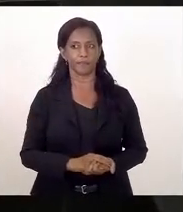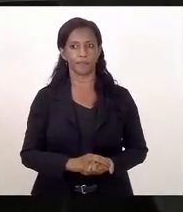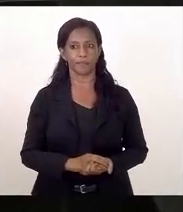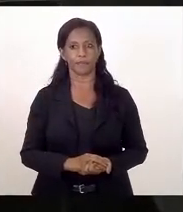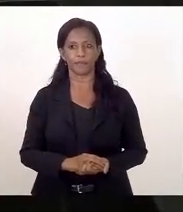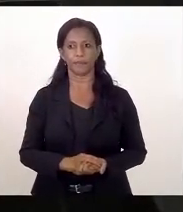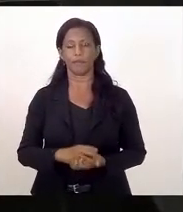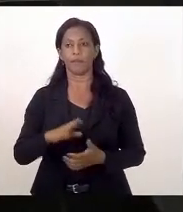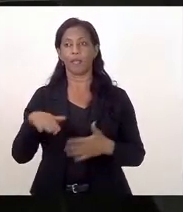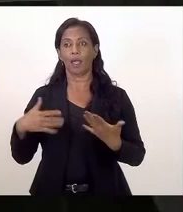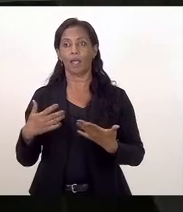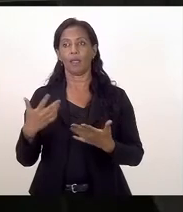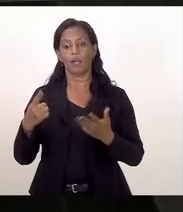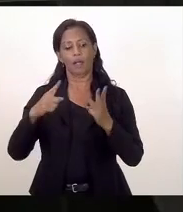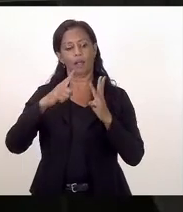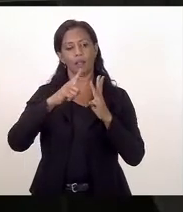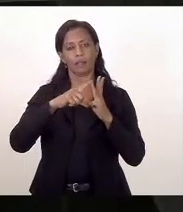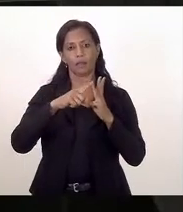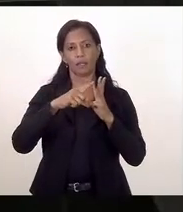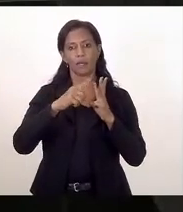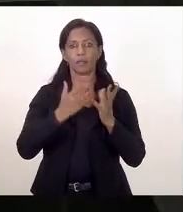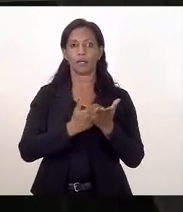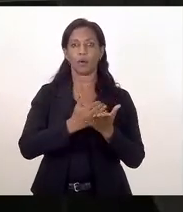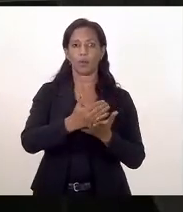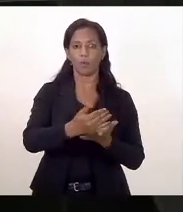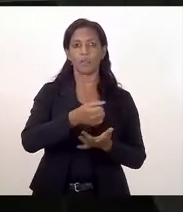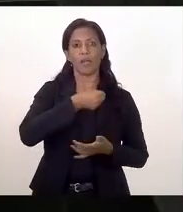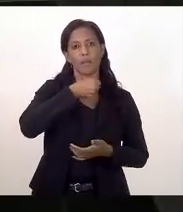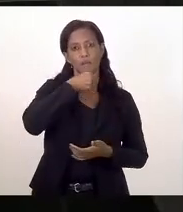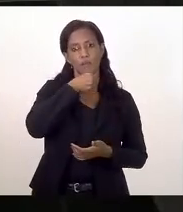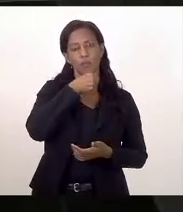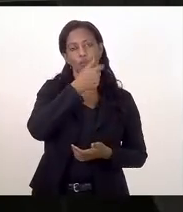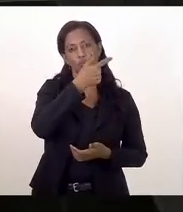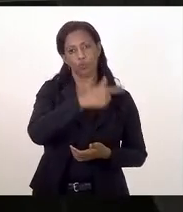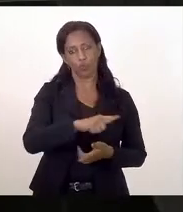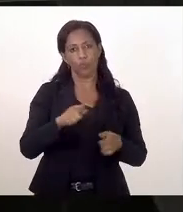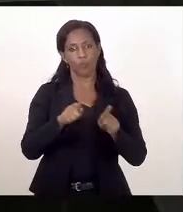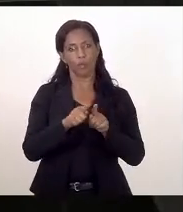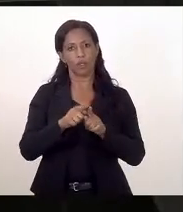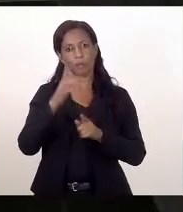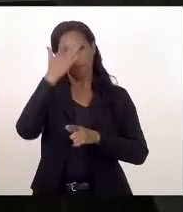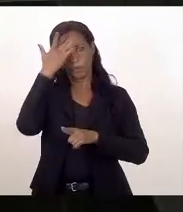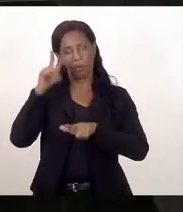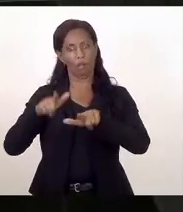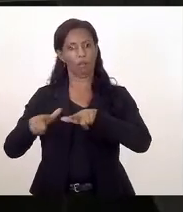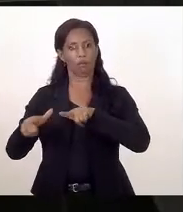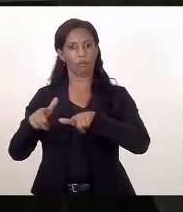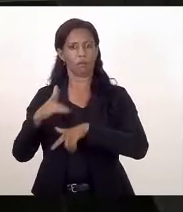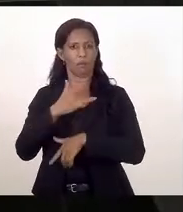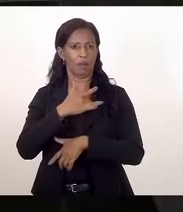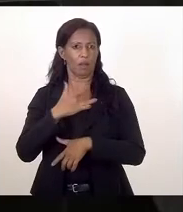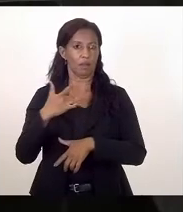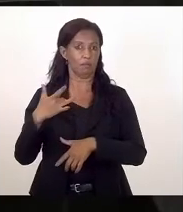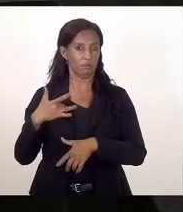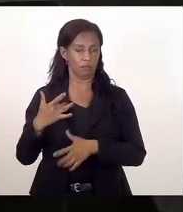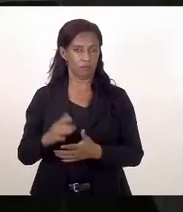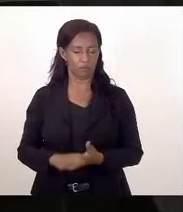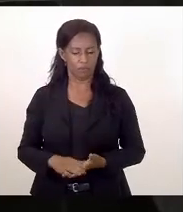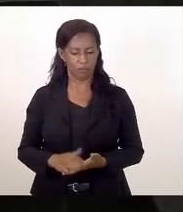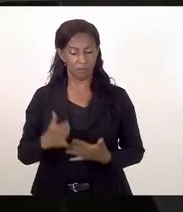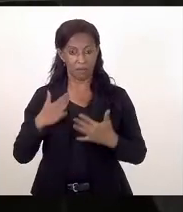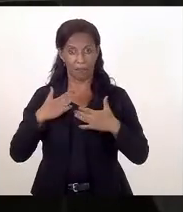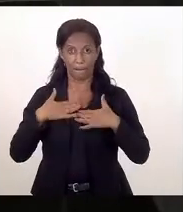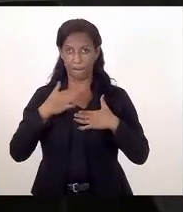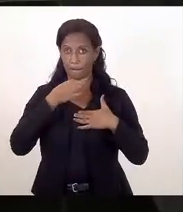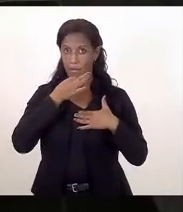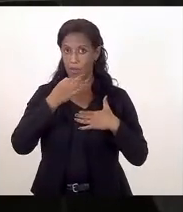a terceira dose a se iniciar pelos idosos e o pessoal da saúde. Mas se é a opinião de um leigo, o que